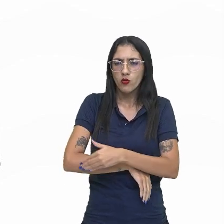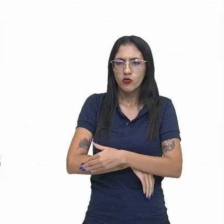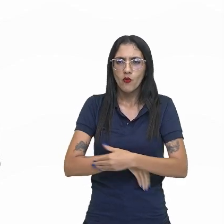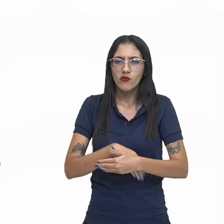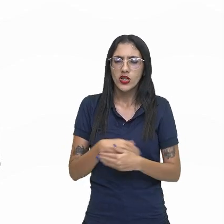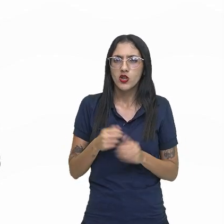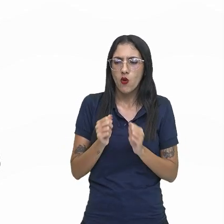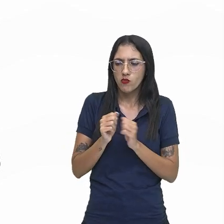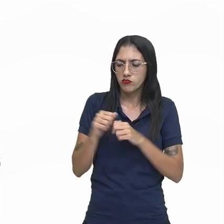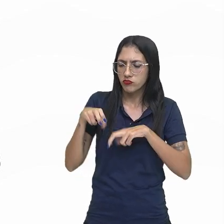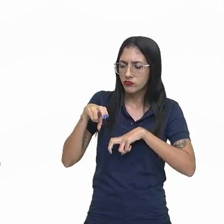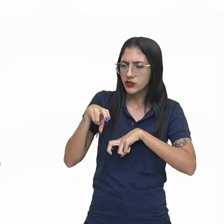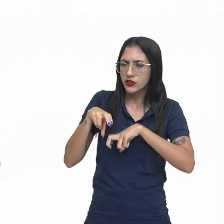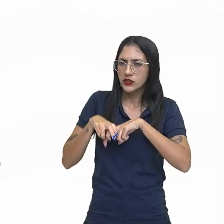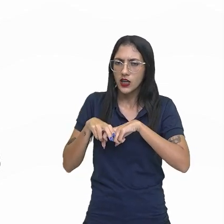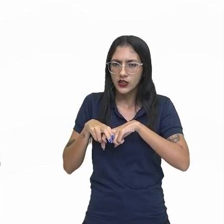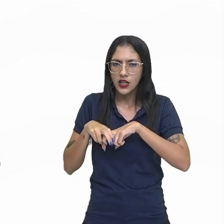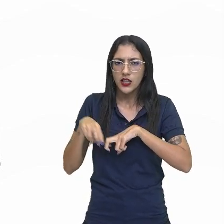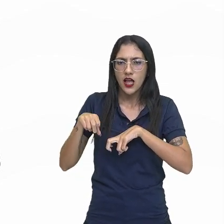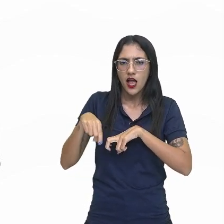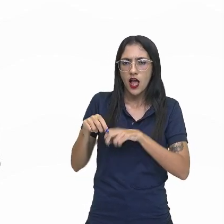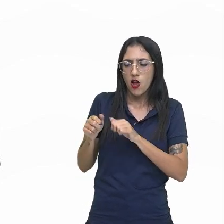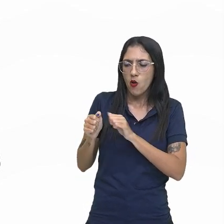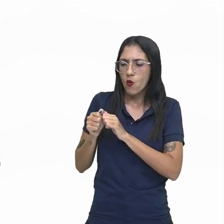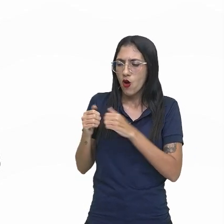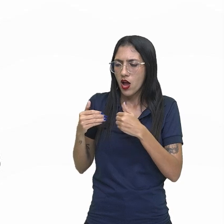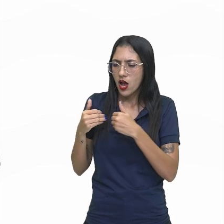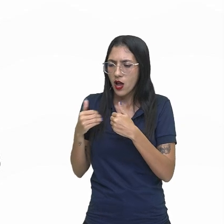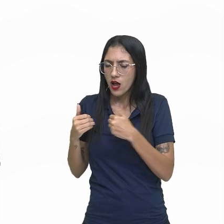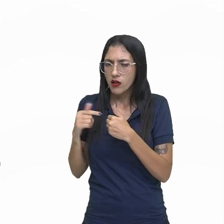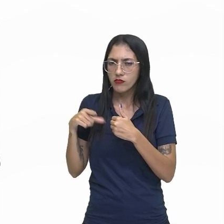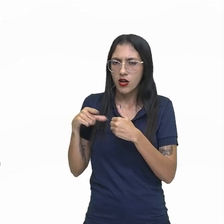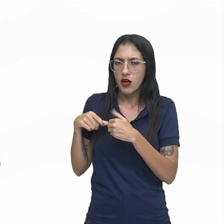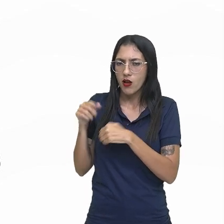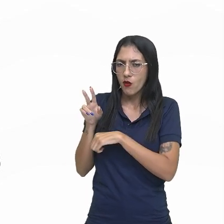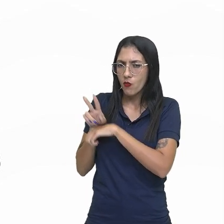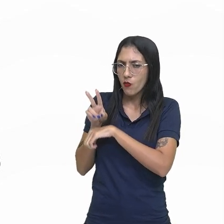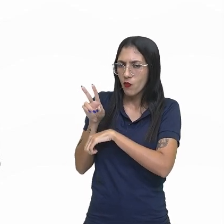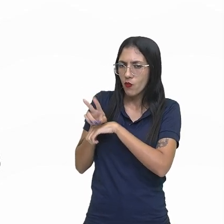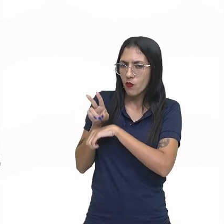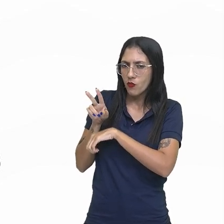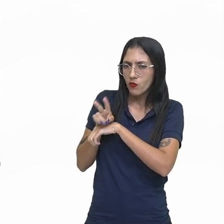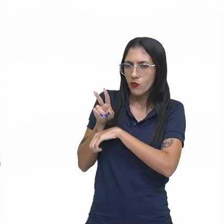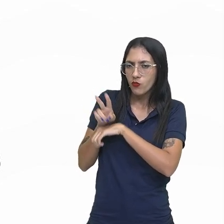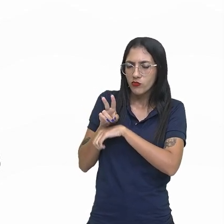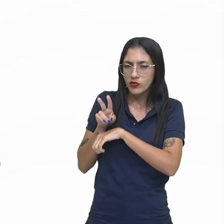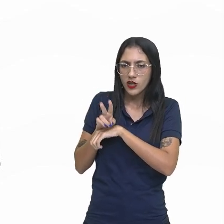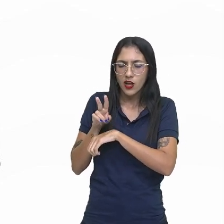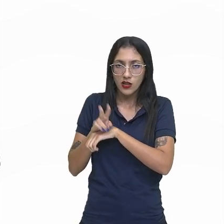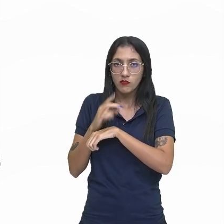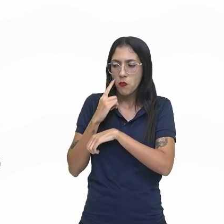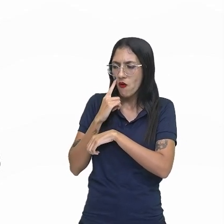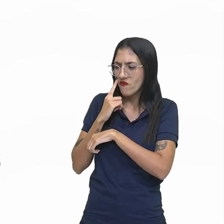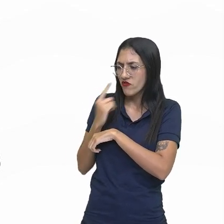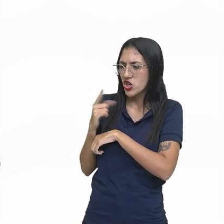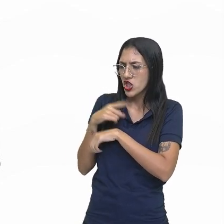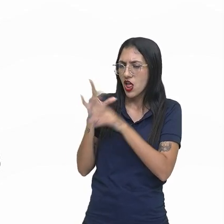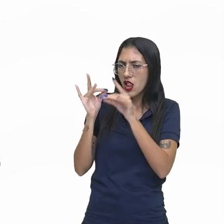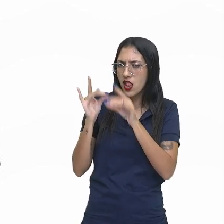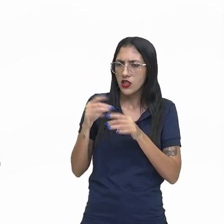à mesa, acariciava a orelha e, no movimento lento e suave dos seus dedos, 2 anéis de